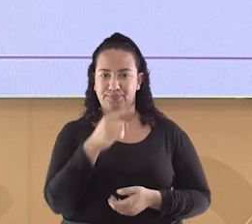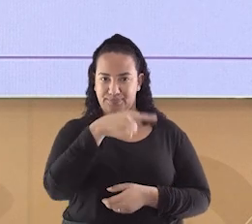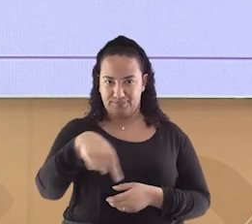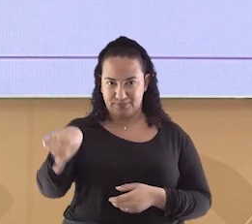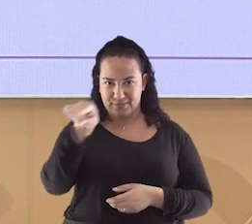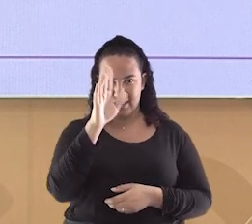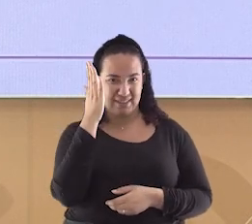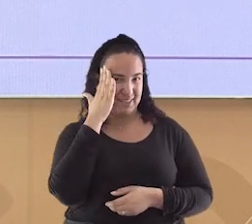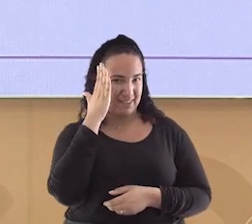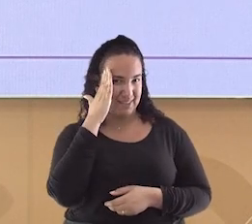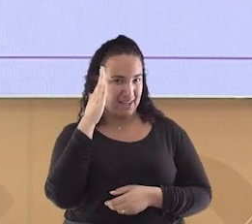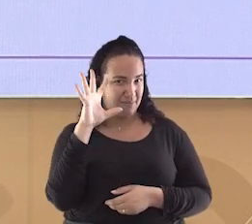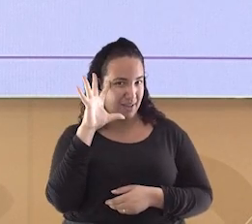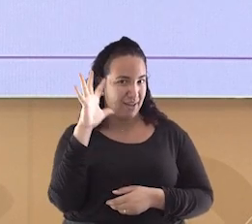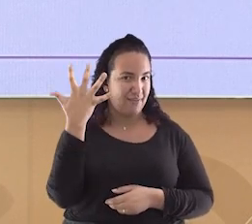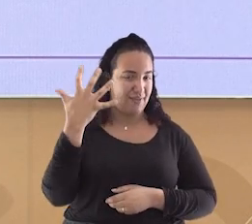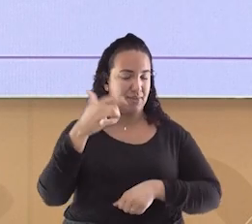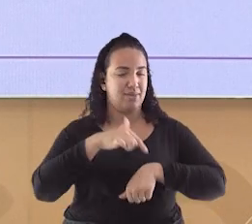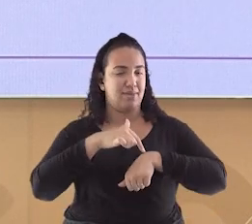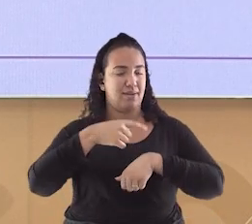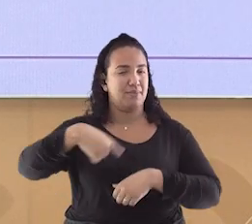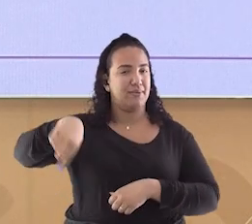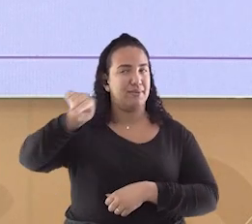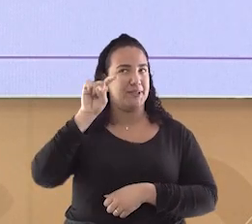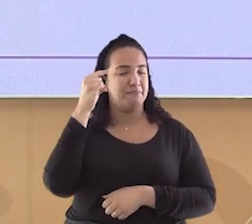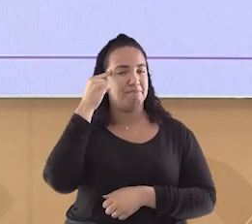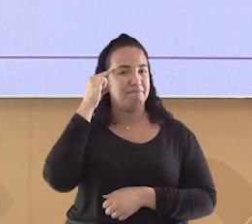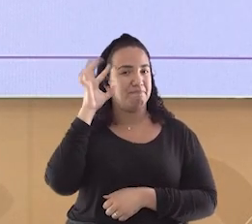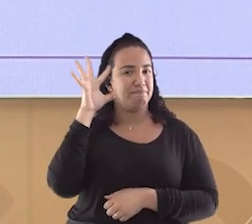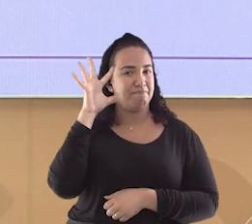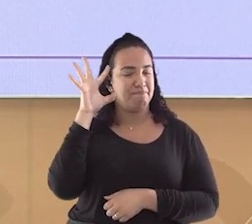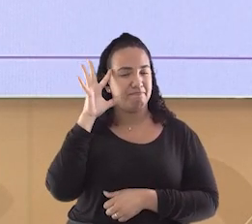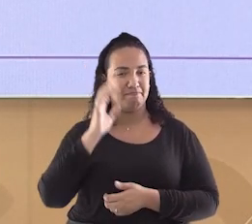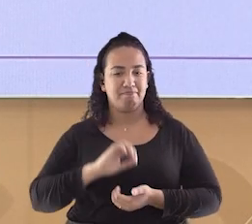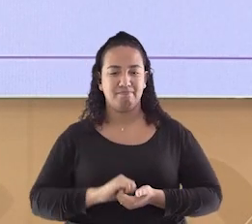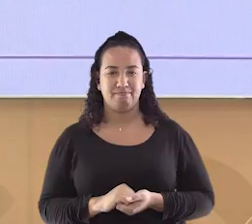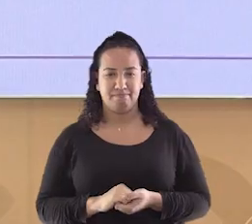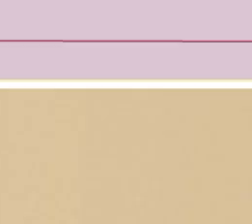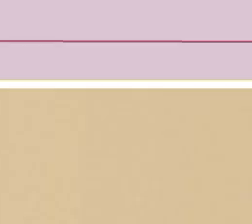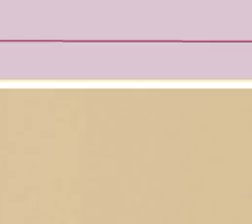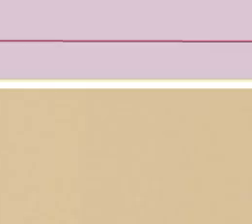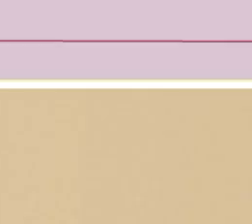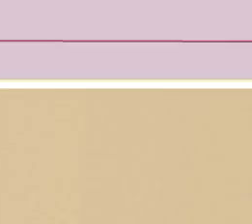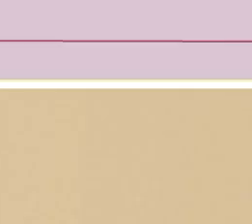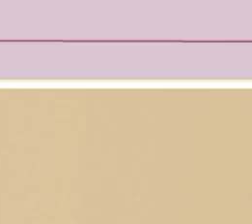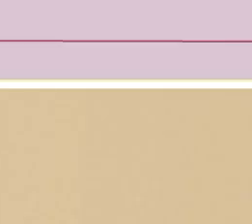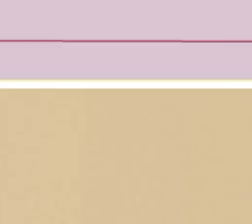que vocês conseguem resolver? Vou dar um tempo para vocês pensarem.